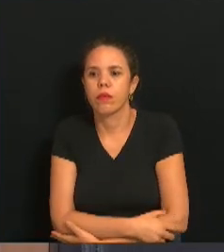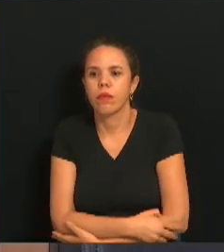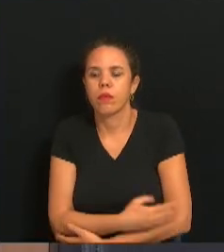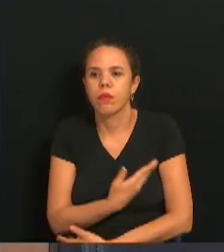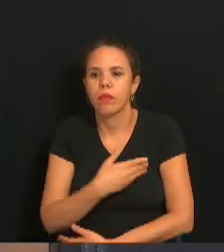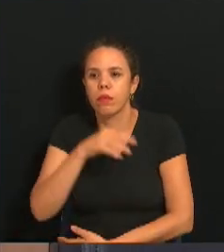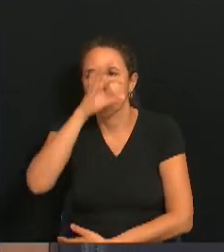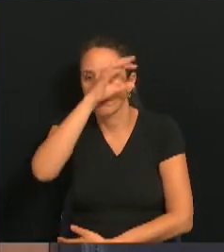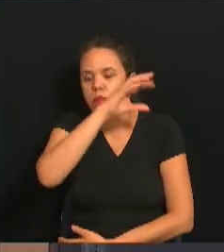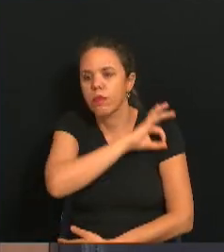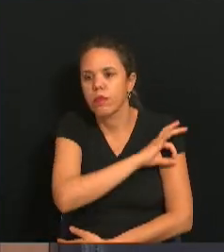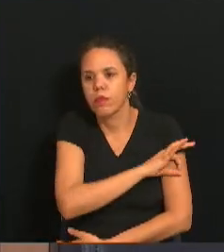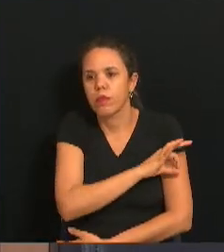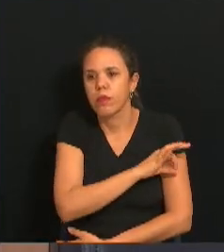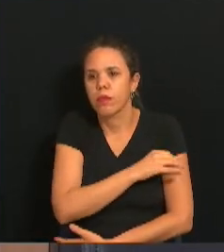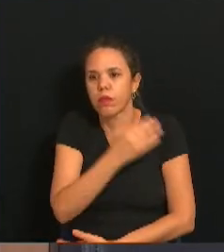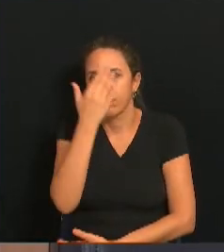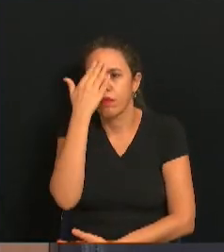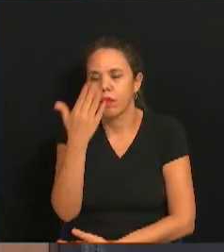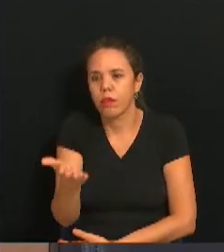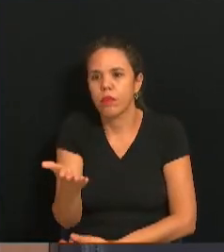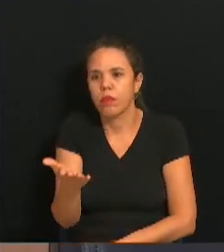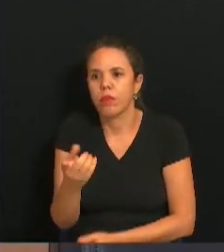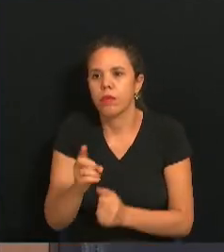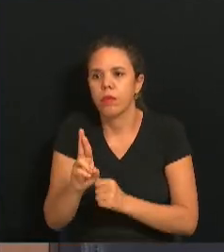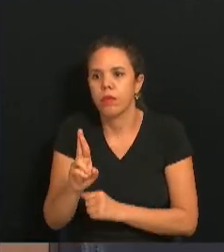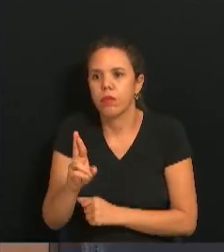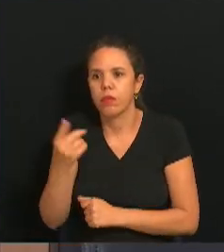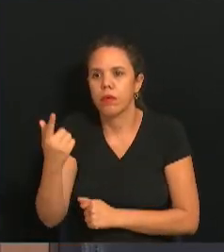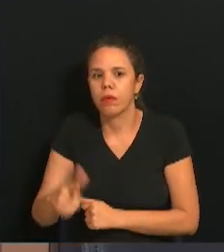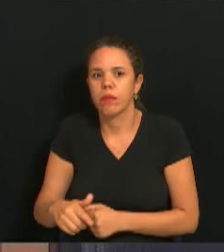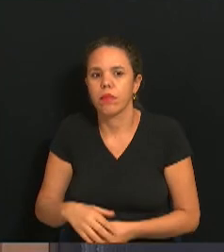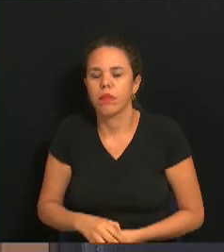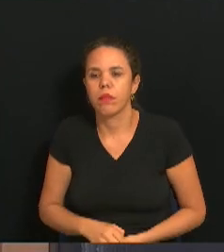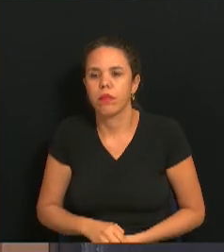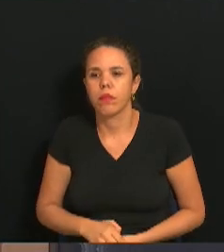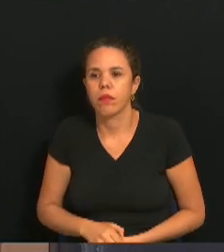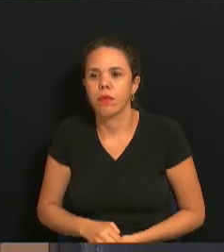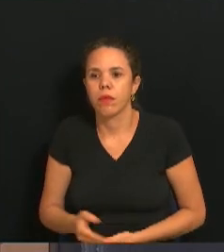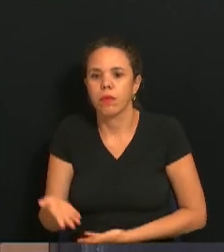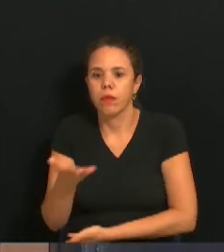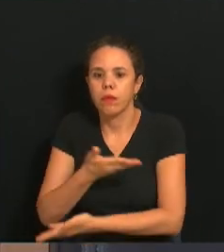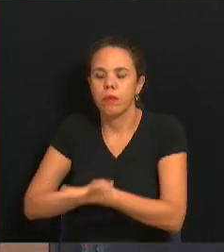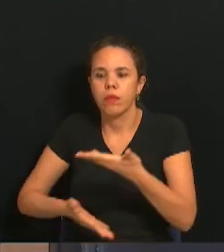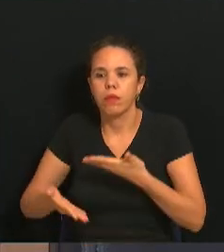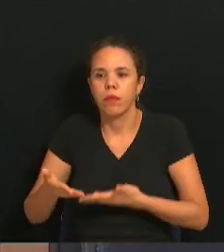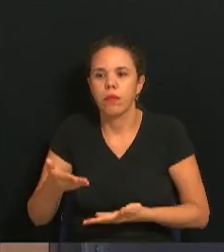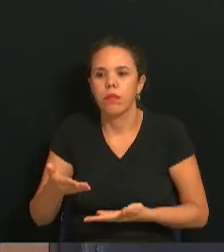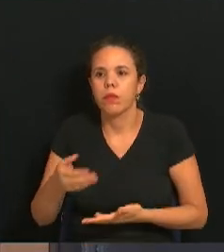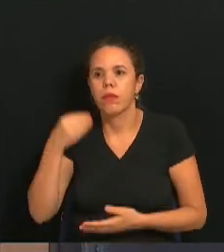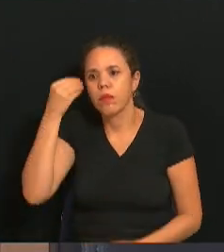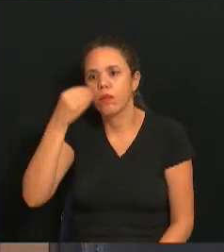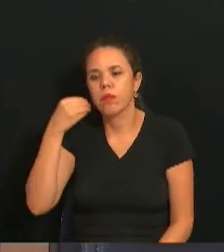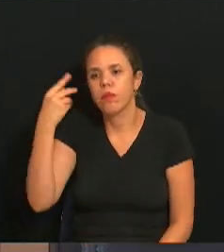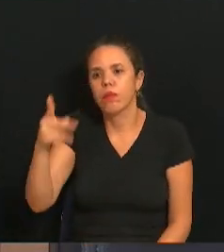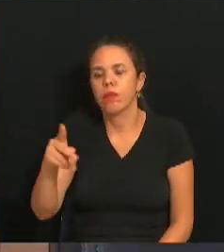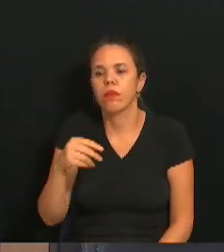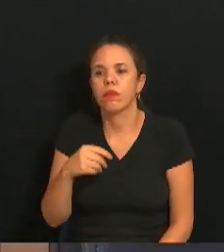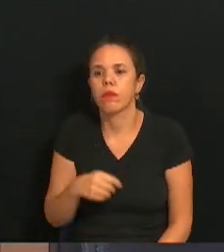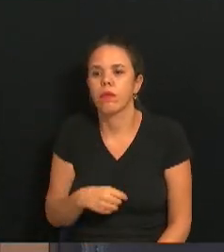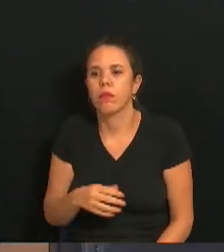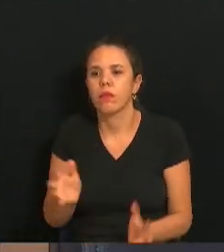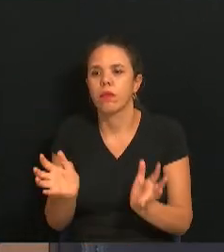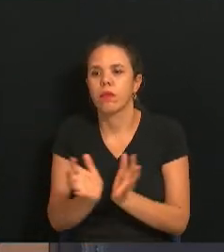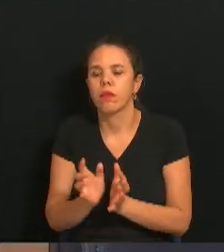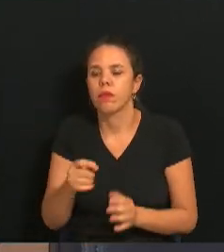Doutor Eduardo, eu quero agradecer aí ao doutor mais uma vez por compartilhar aí o seu conhecimento com essa comissão aqui